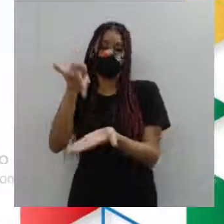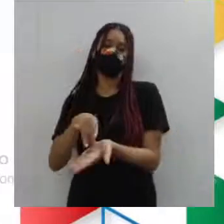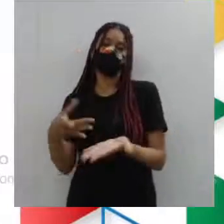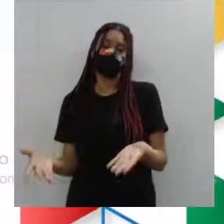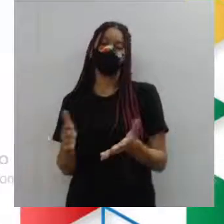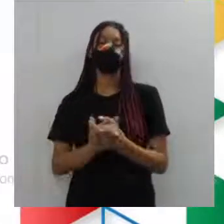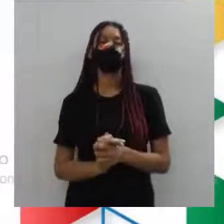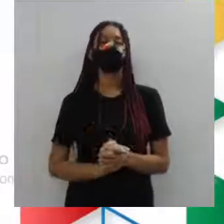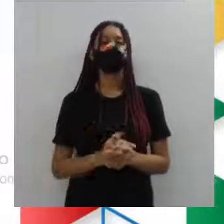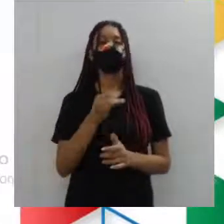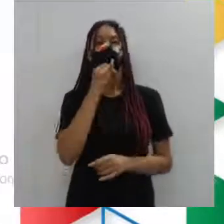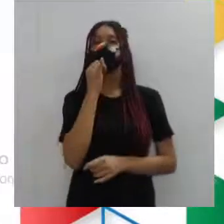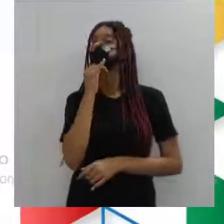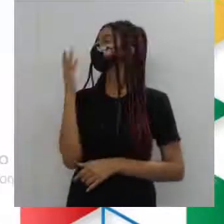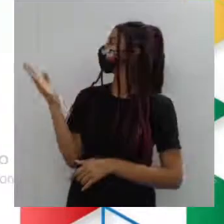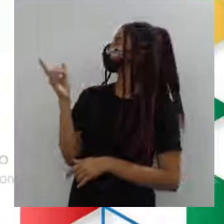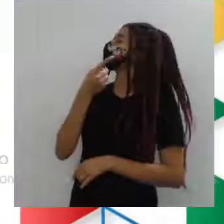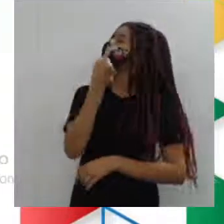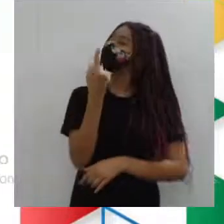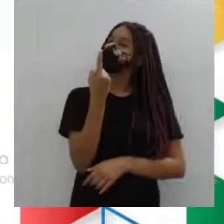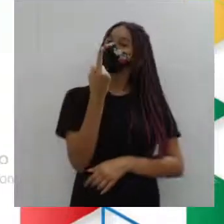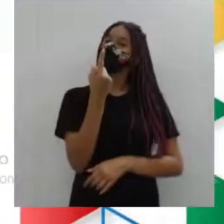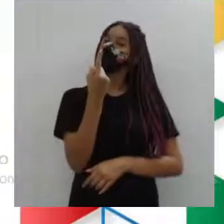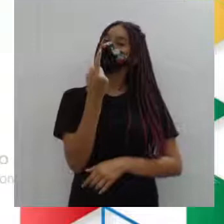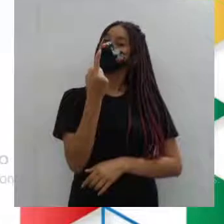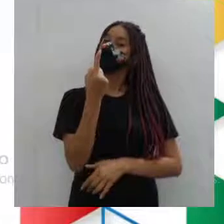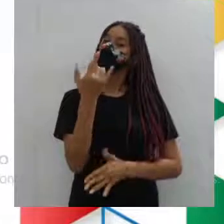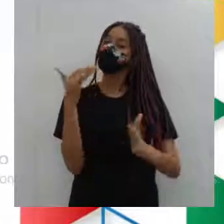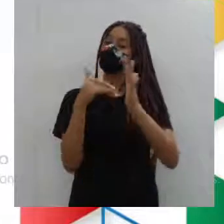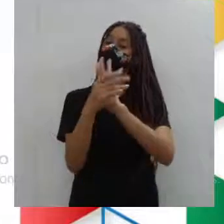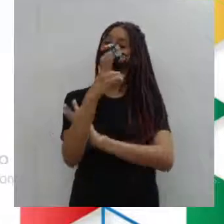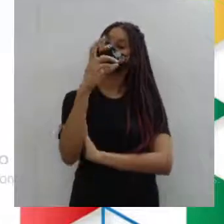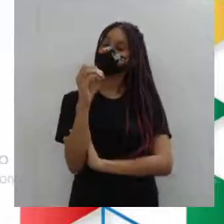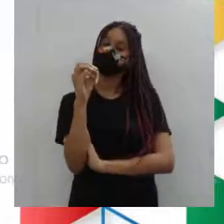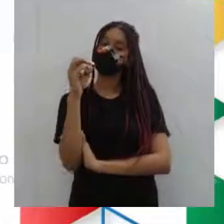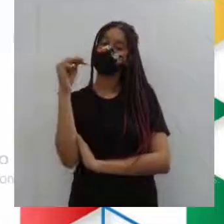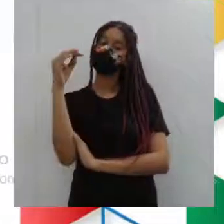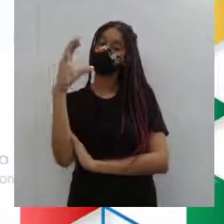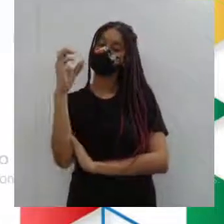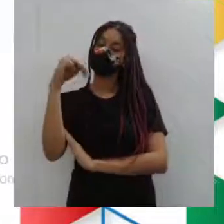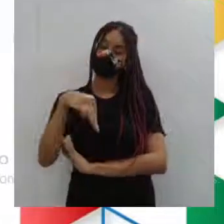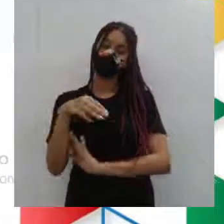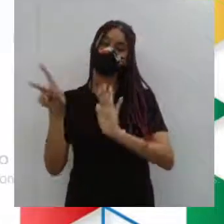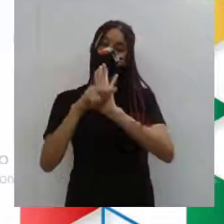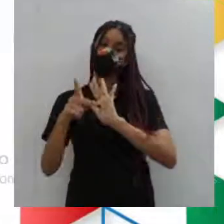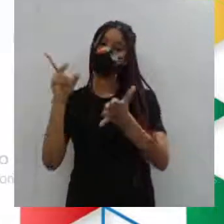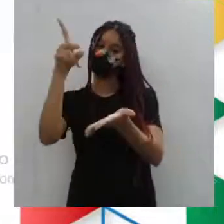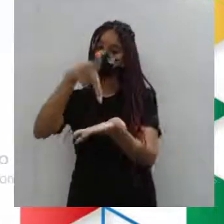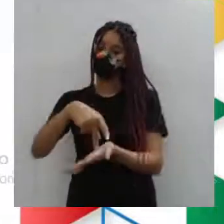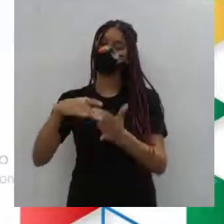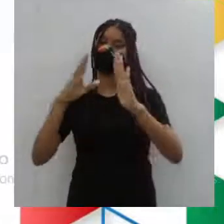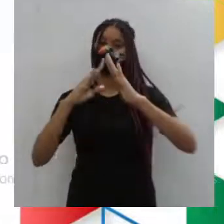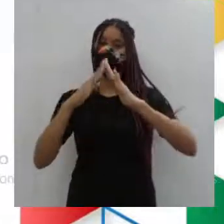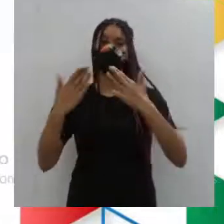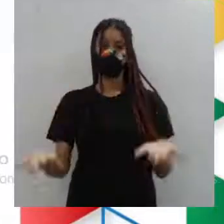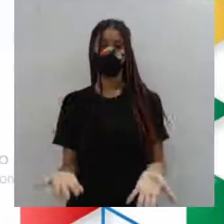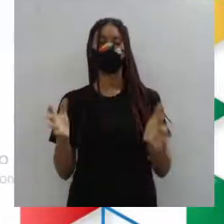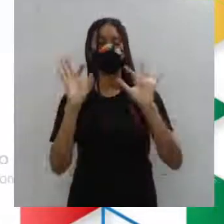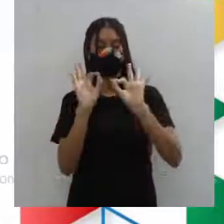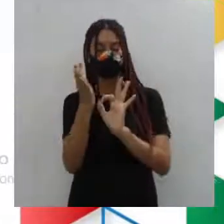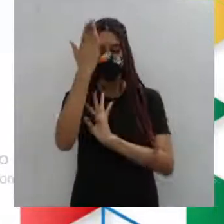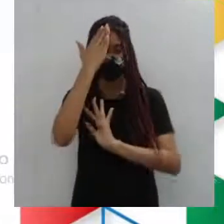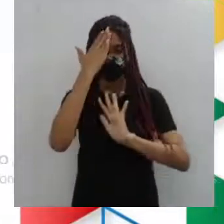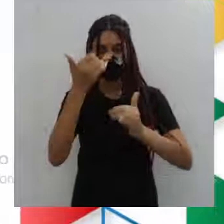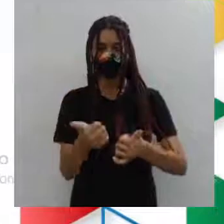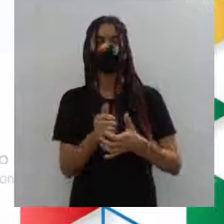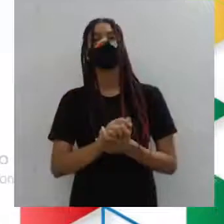para 50. Cada 1 centímetro no desenho corresponde a 50 centímetros da casa no tamanho real. Fechou?